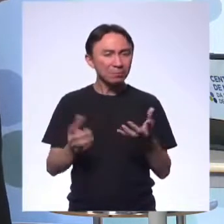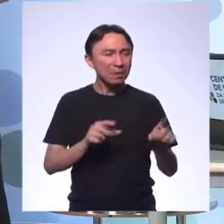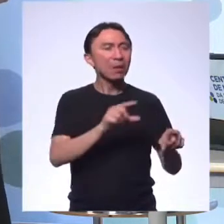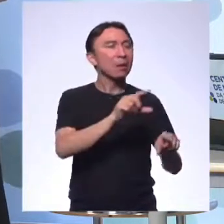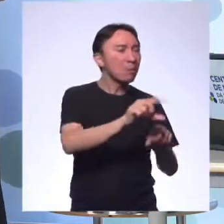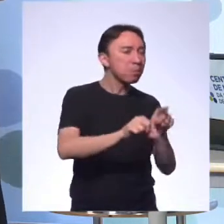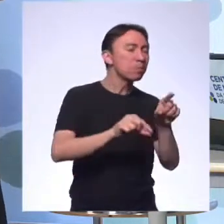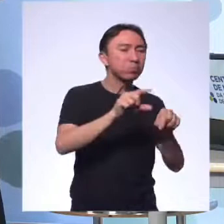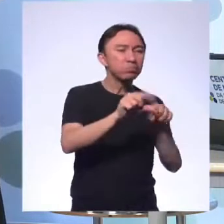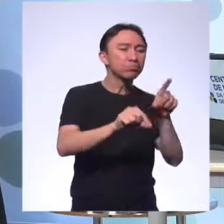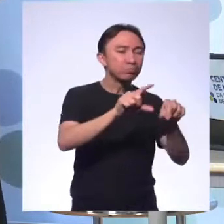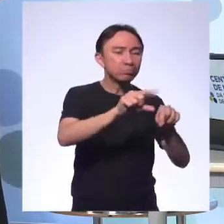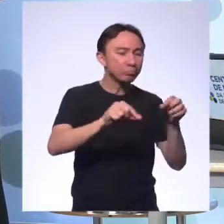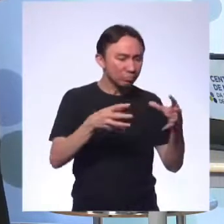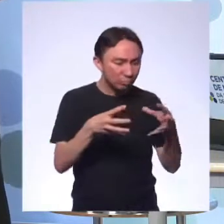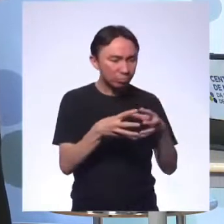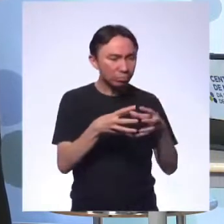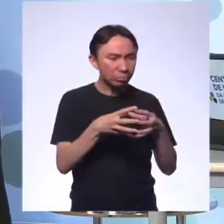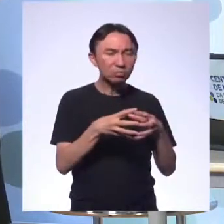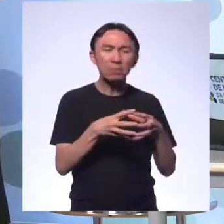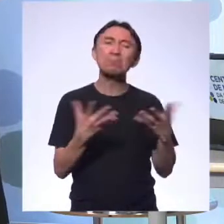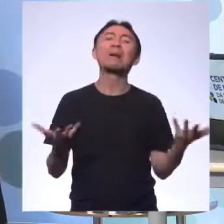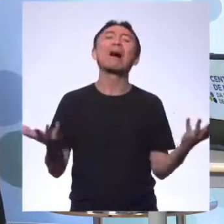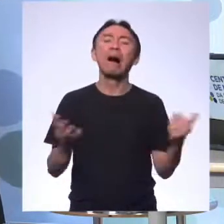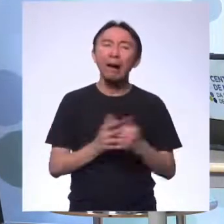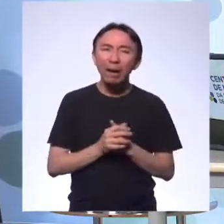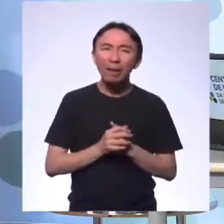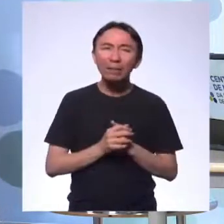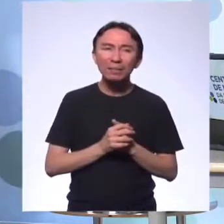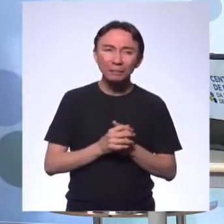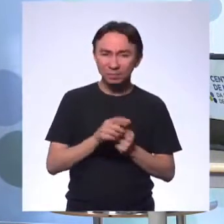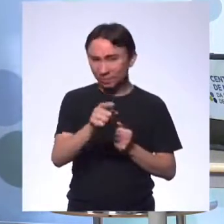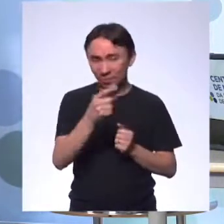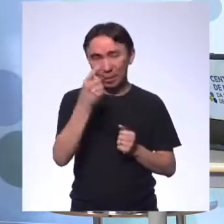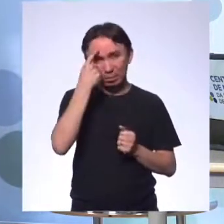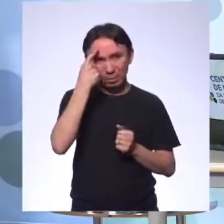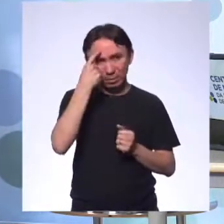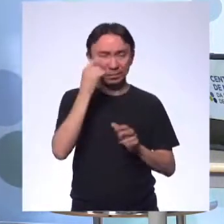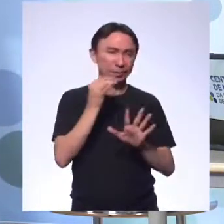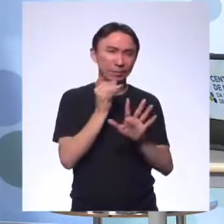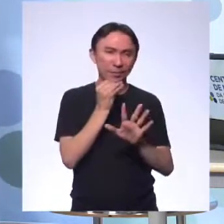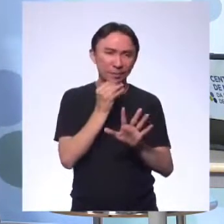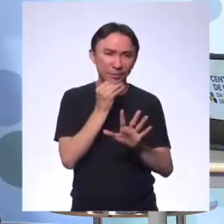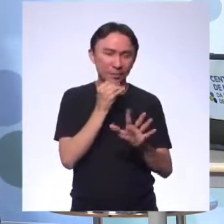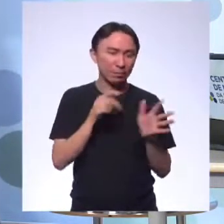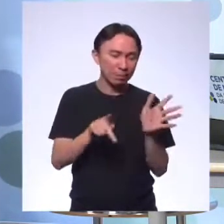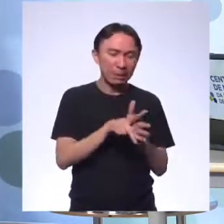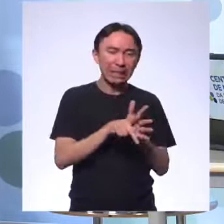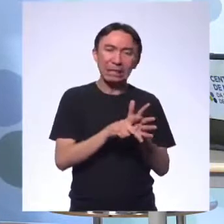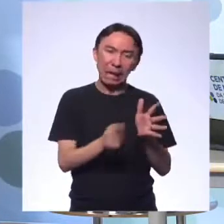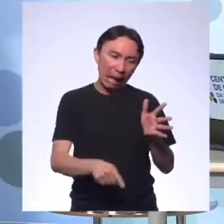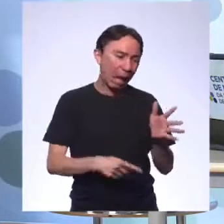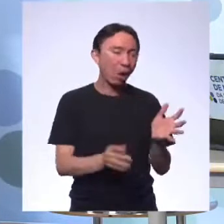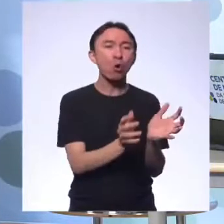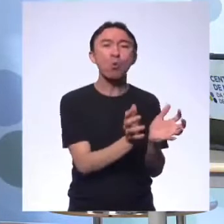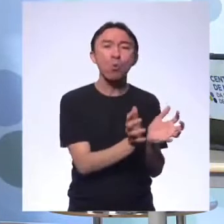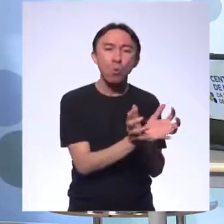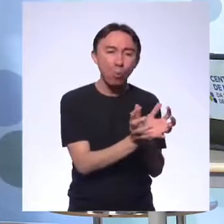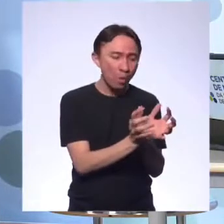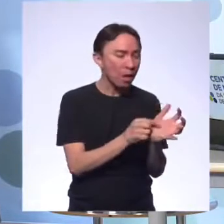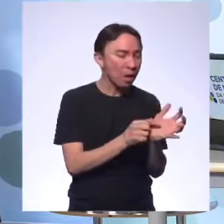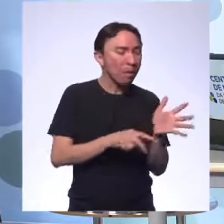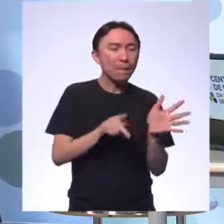aí que a gente denomina de táxons, né? Então, se a gente for pensar um indivíduo de determinada espécie, ele pertence a um